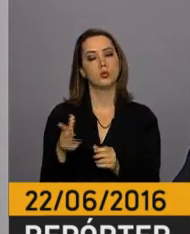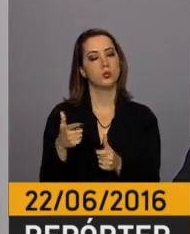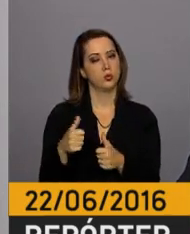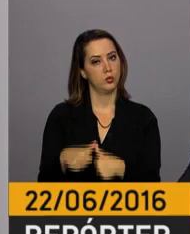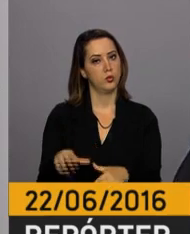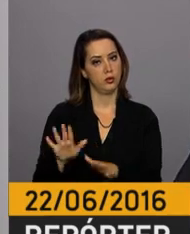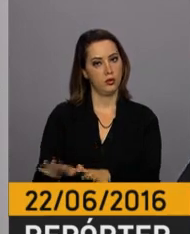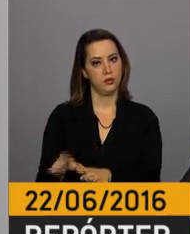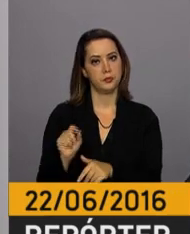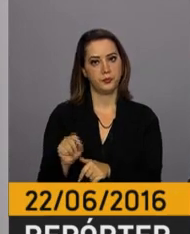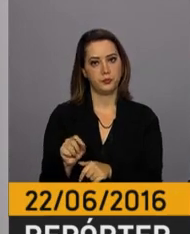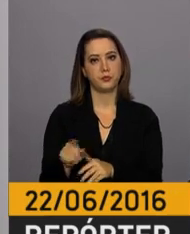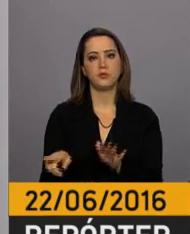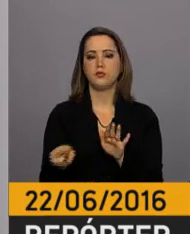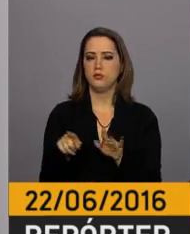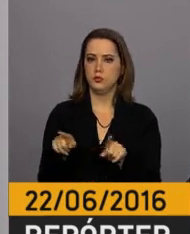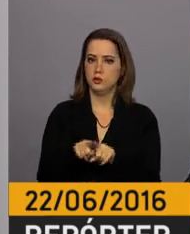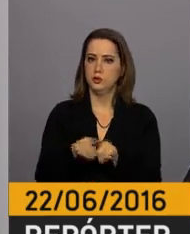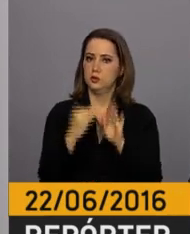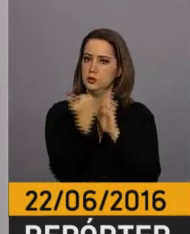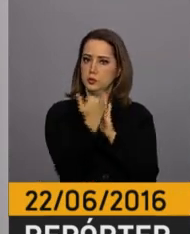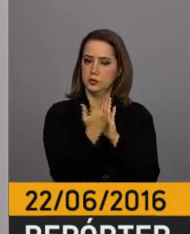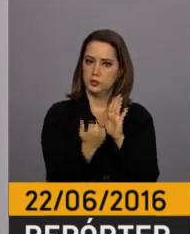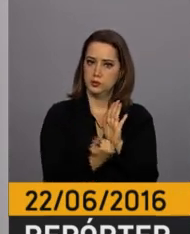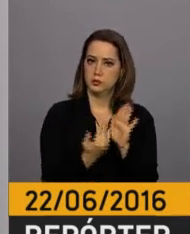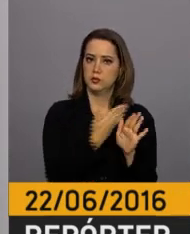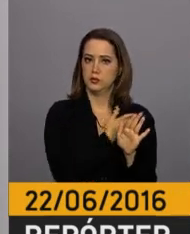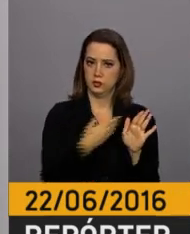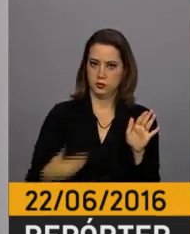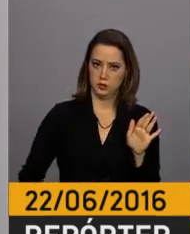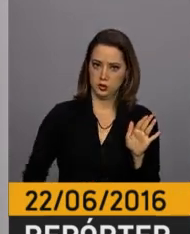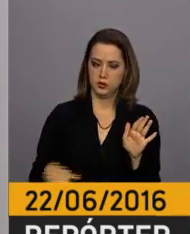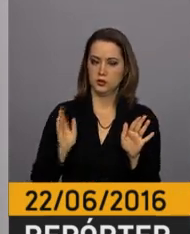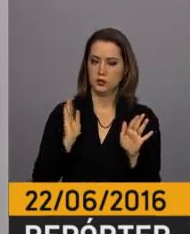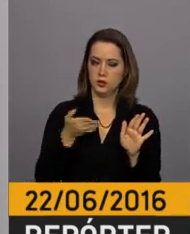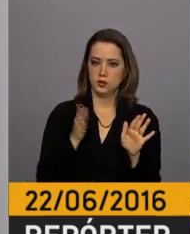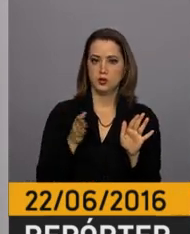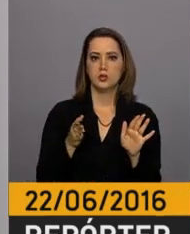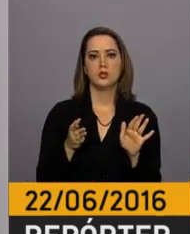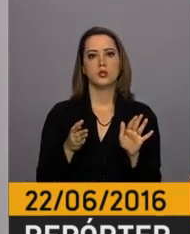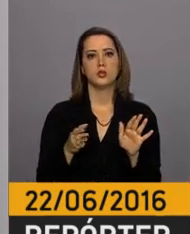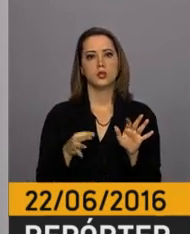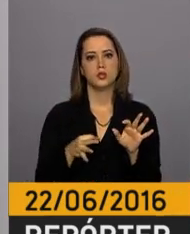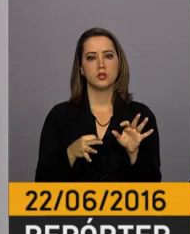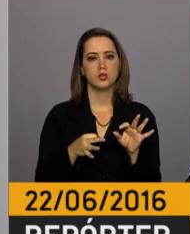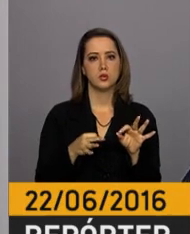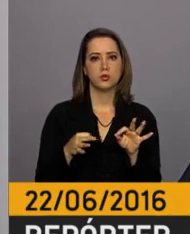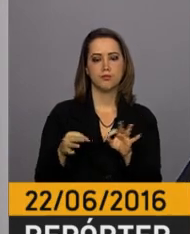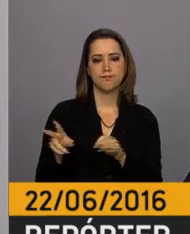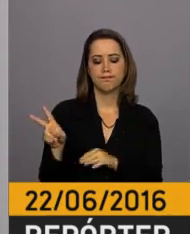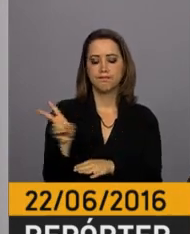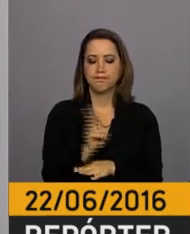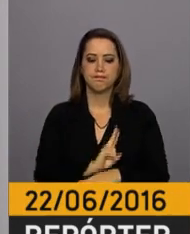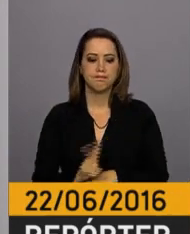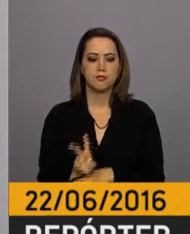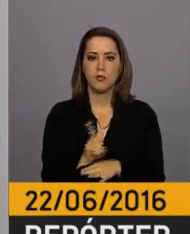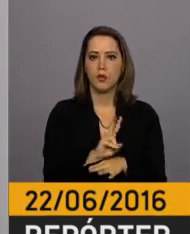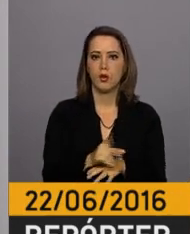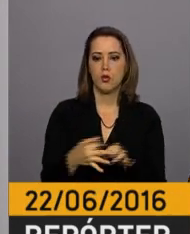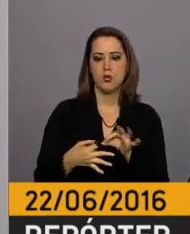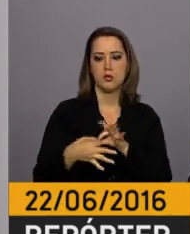planos de governo que precisam ser retomados também e isso até eu conhecia menos o mapeamento geográfico